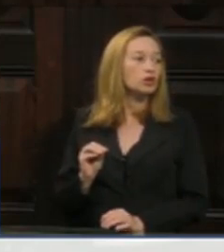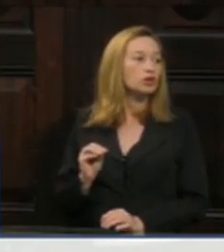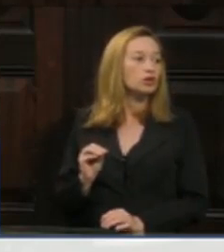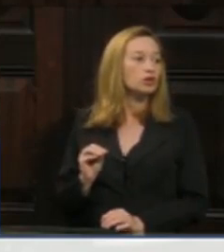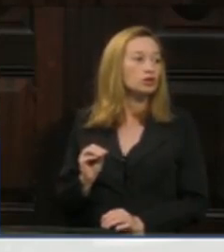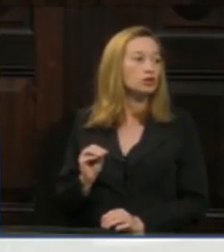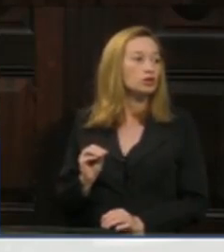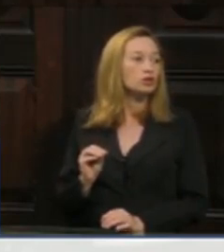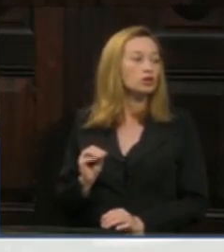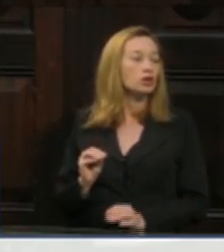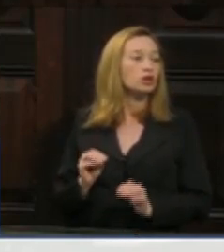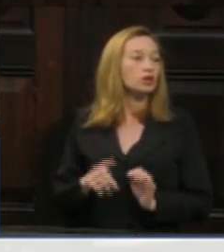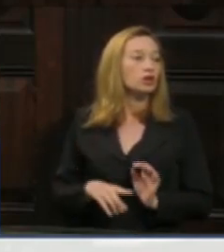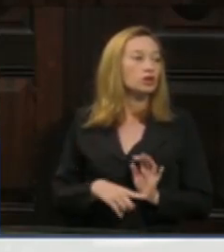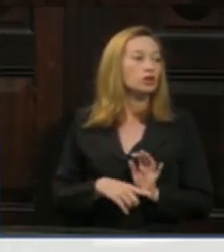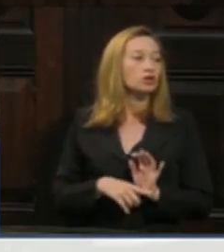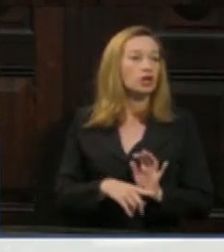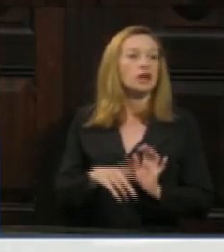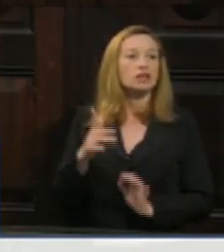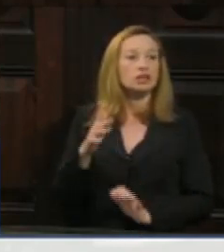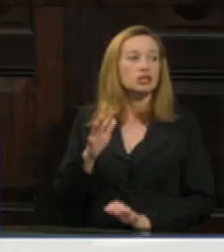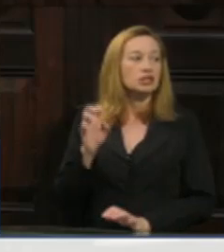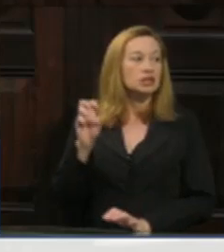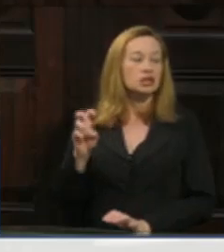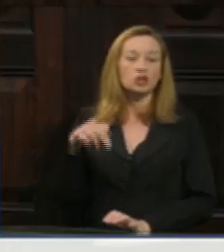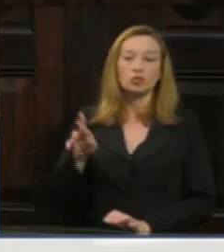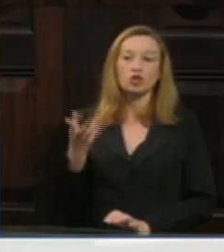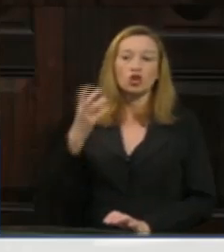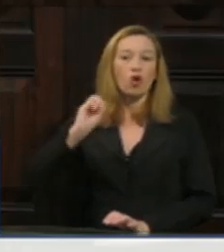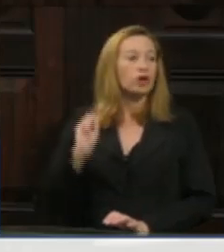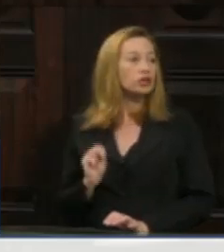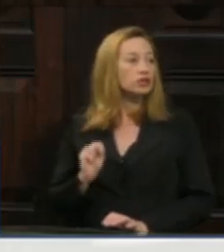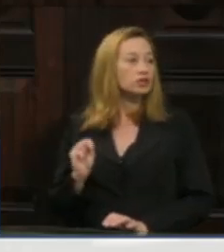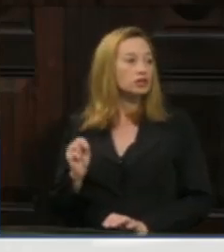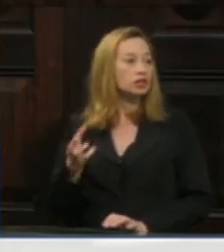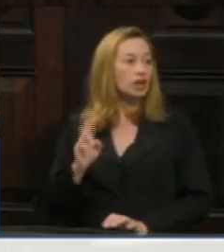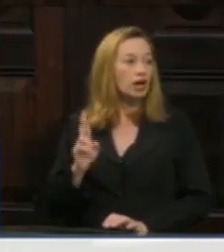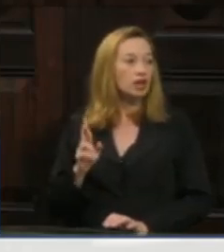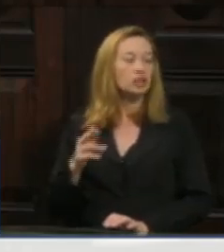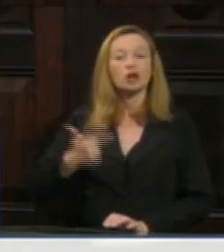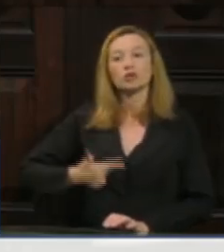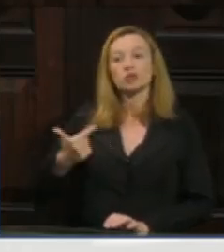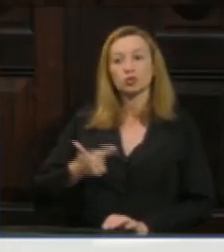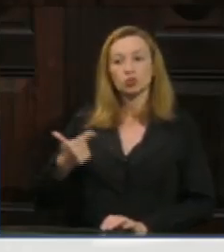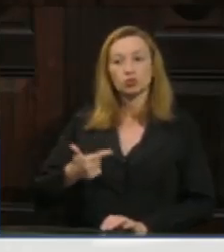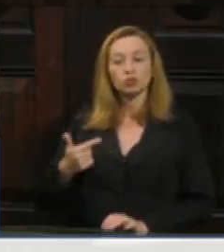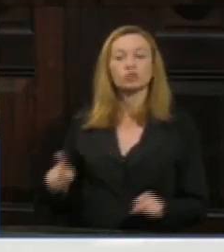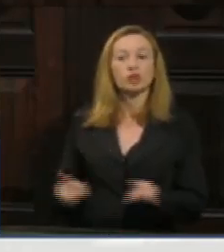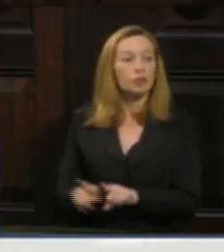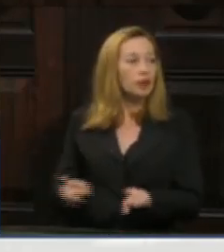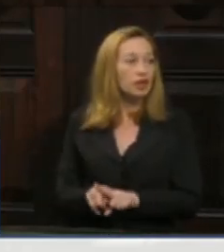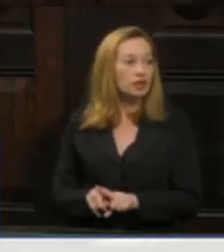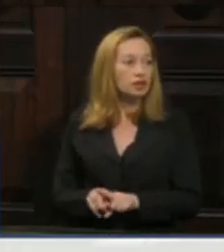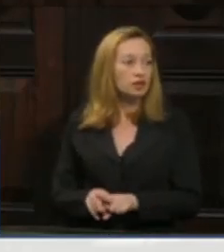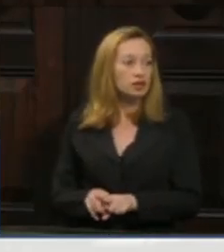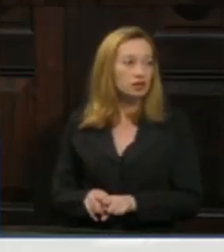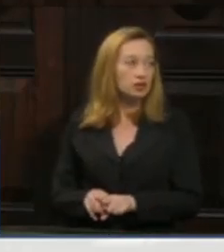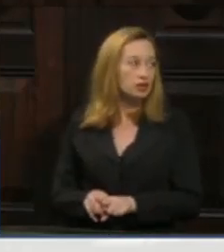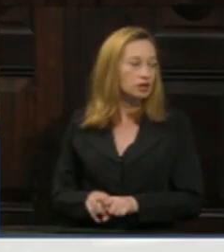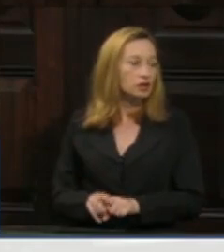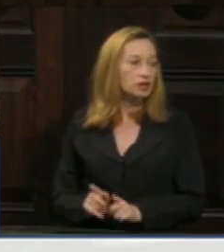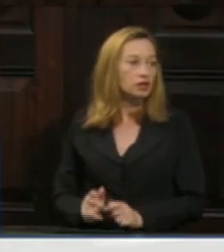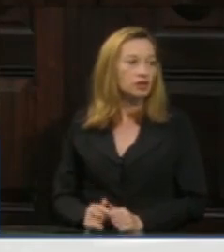do Fundo Estadual de Combate à Pobreza, e aprovamos por um ano